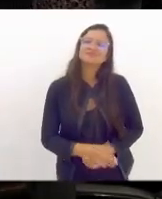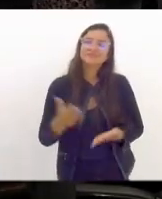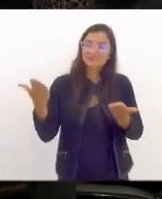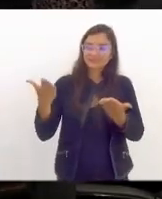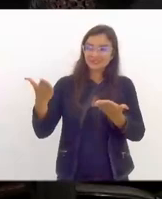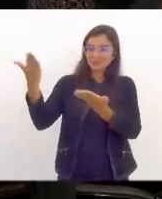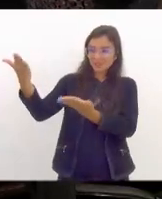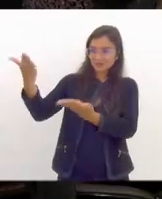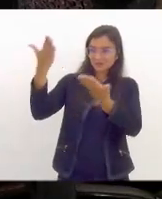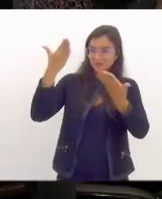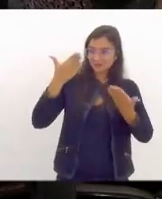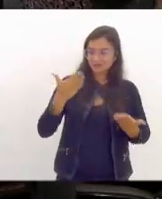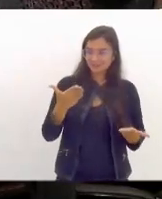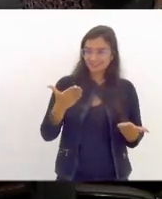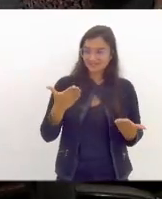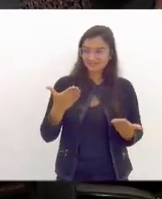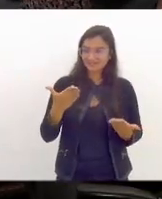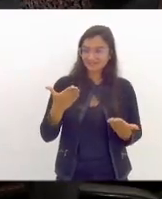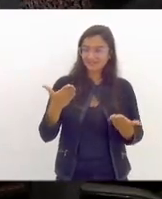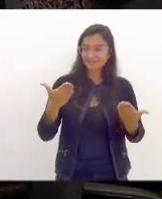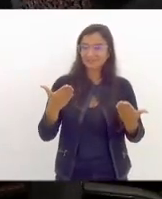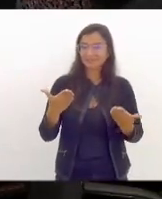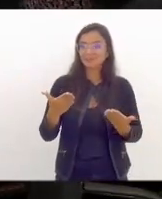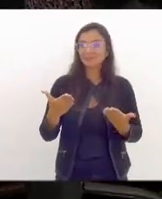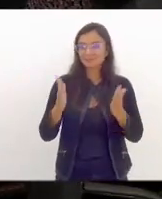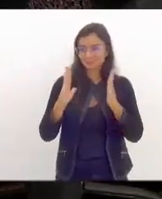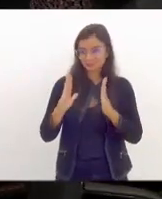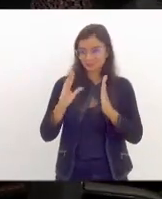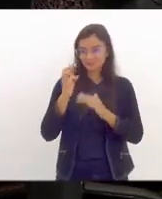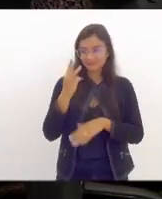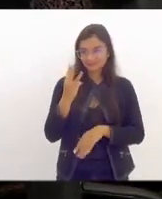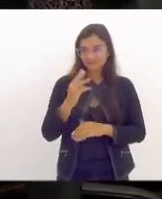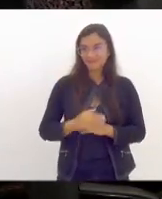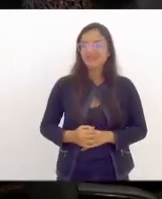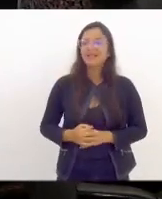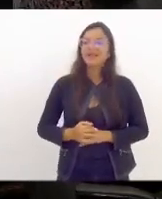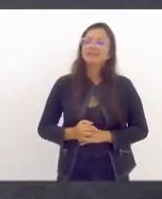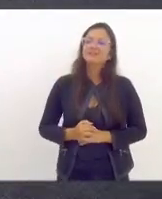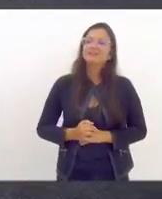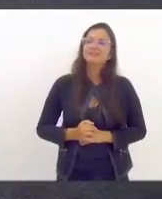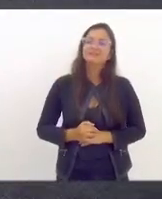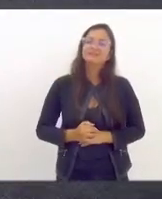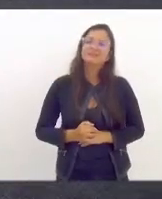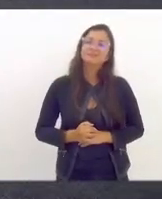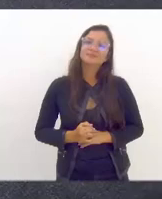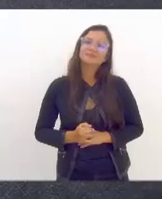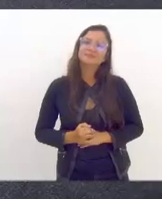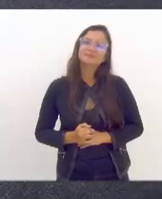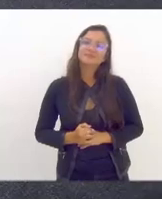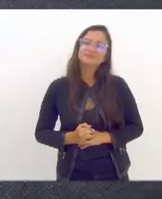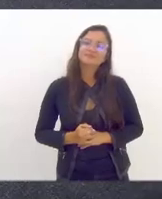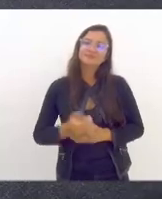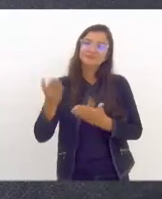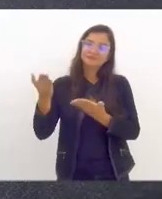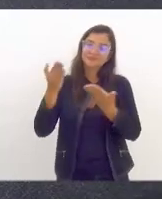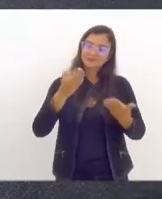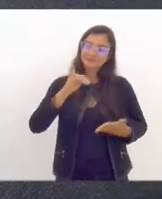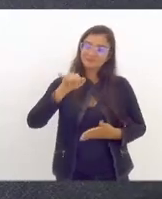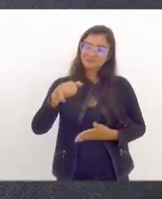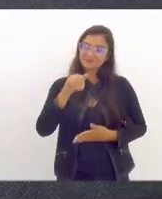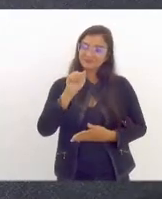e bem juntinho os próximos contemplados o nosso primeiro contemplado desse bloco é o